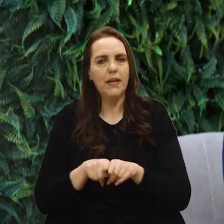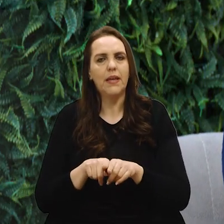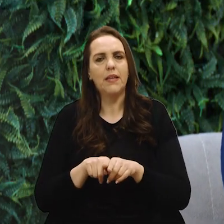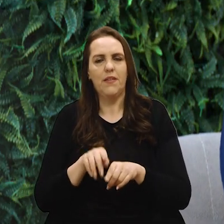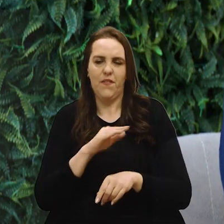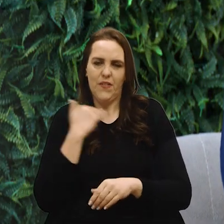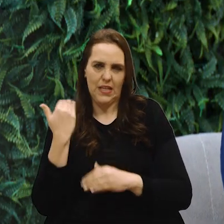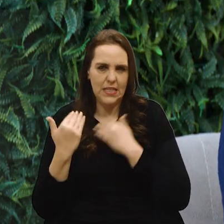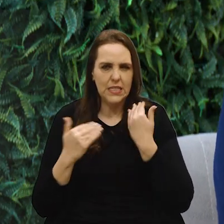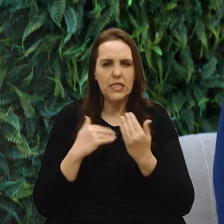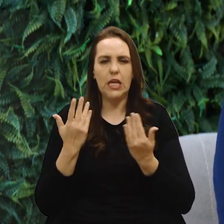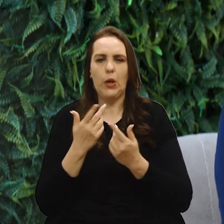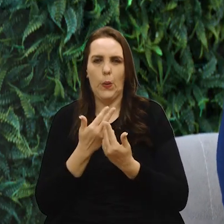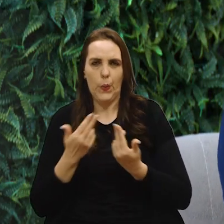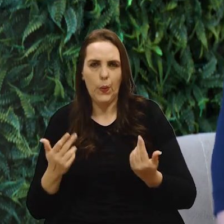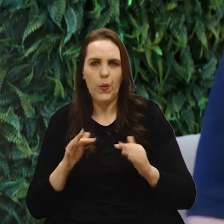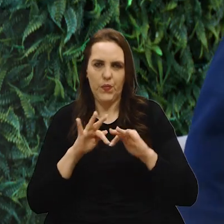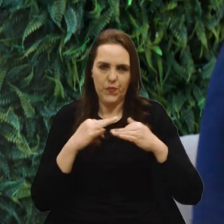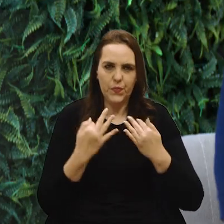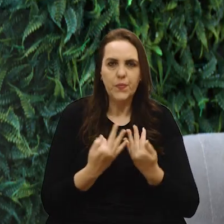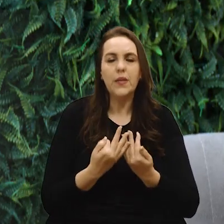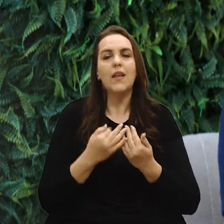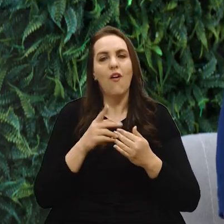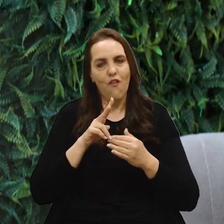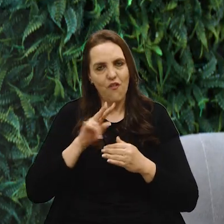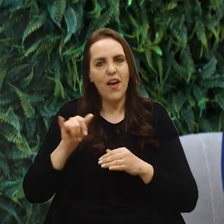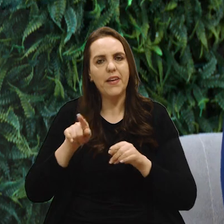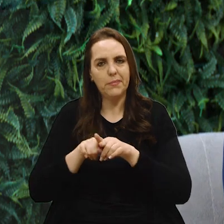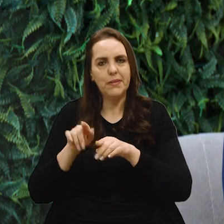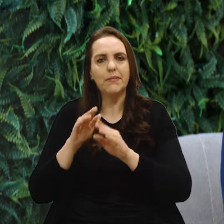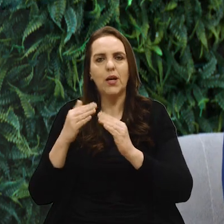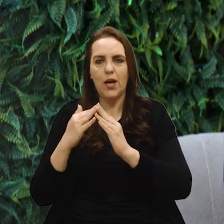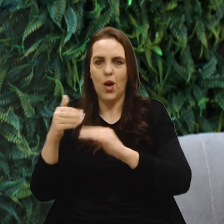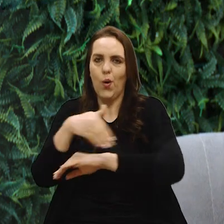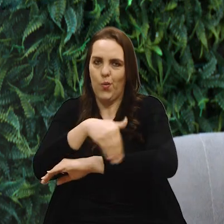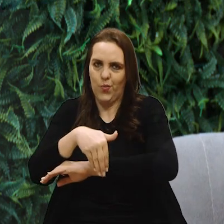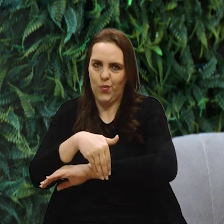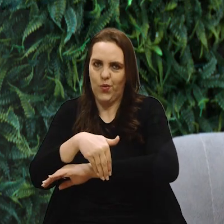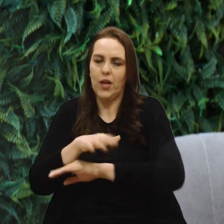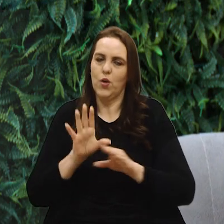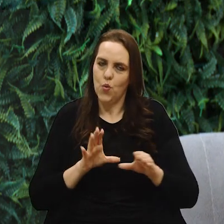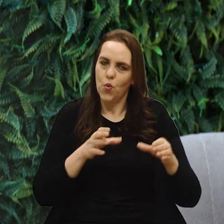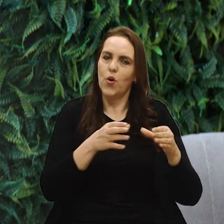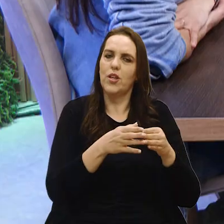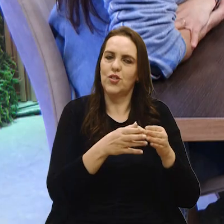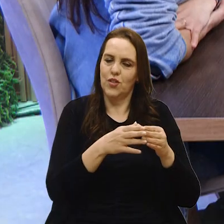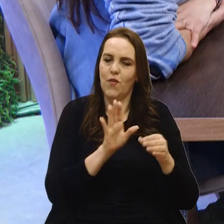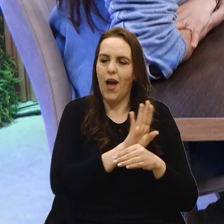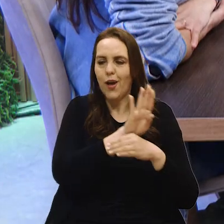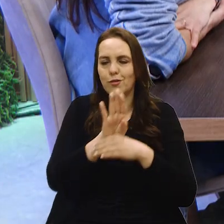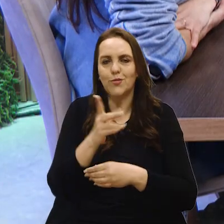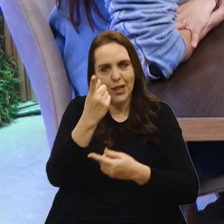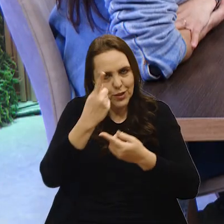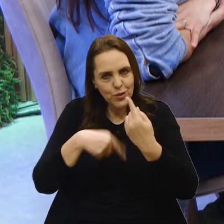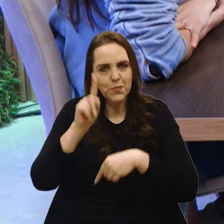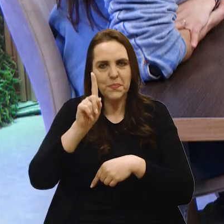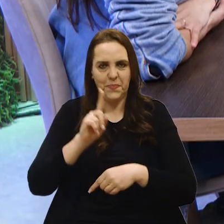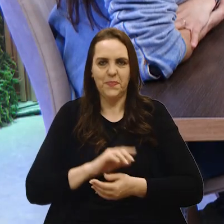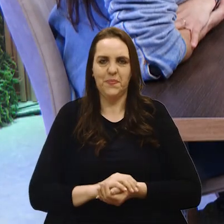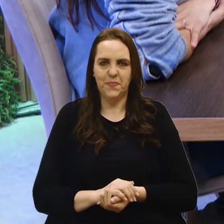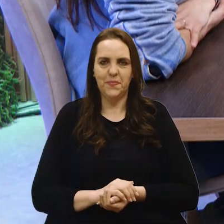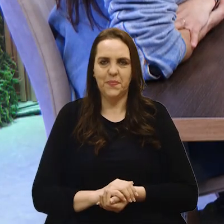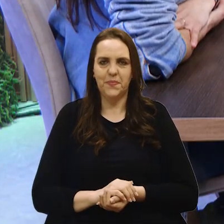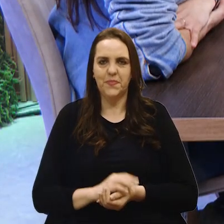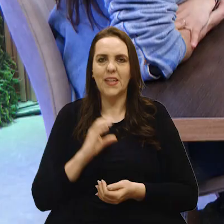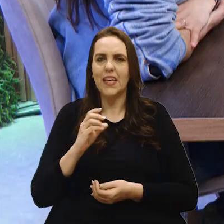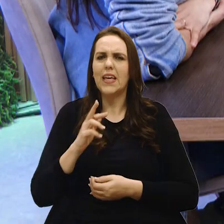situação de rua, né? Mas acho que é o coletivo que faz a superação também. Ótimo. Cris, por que as